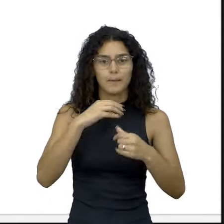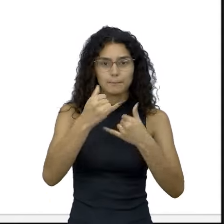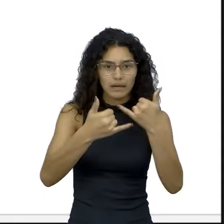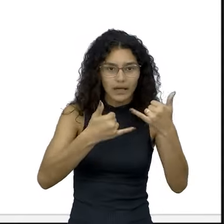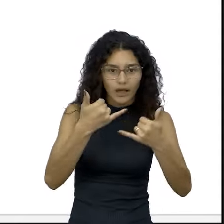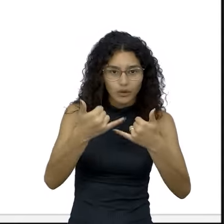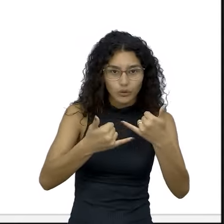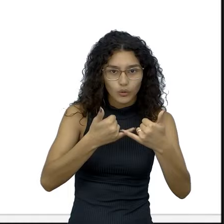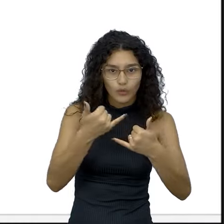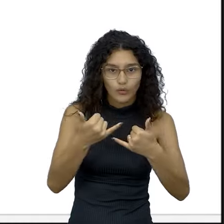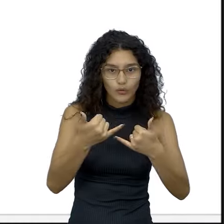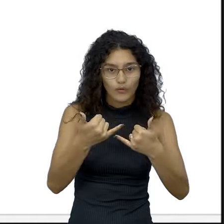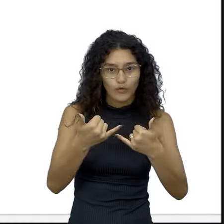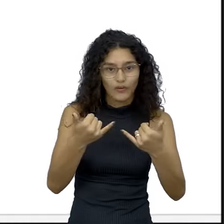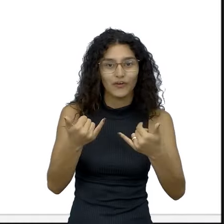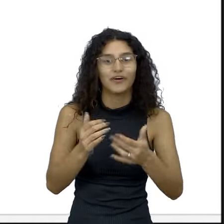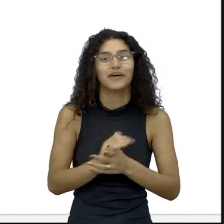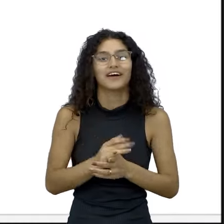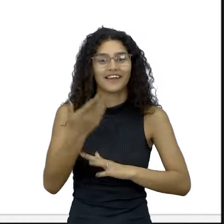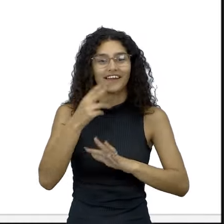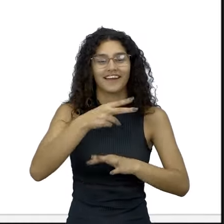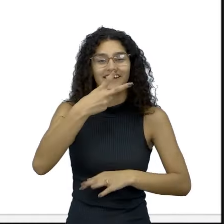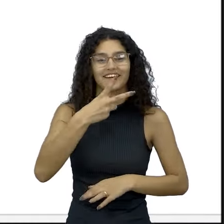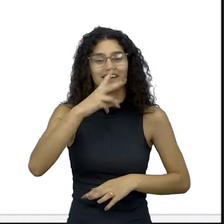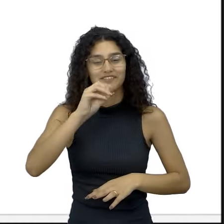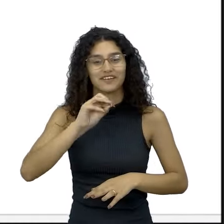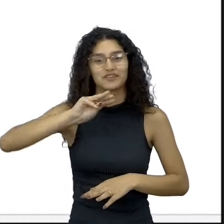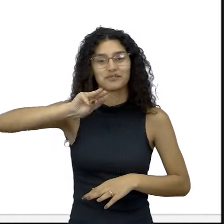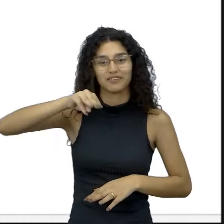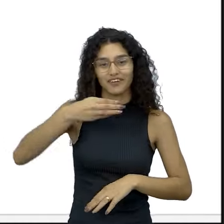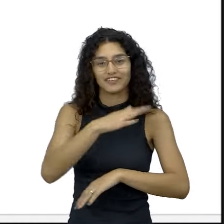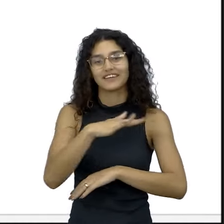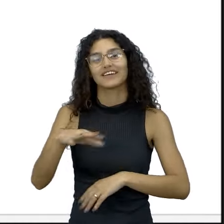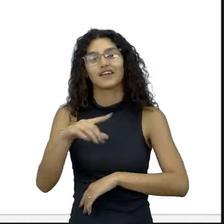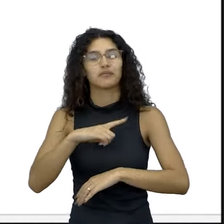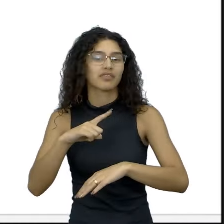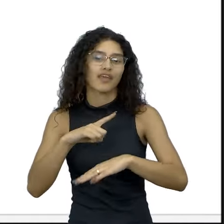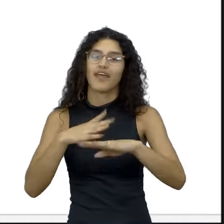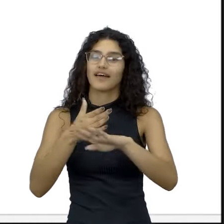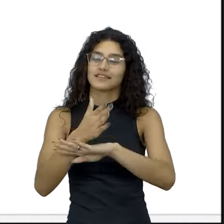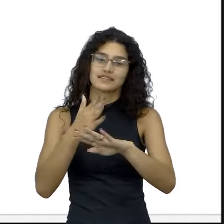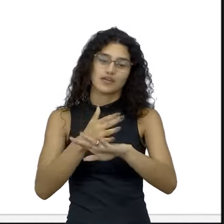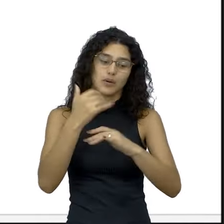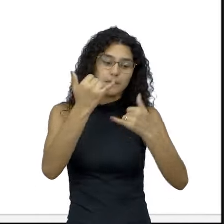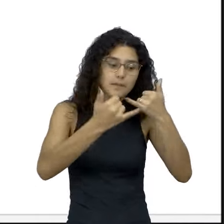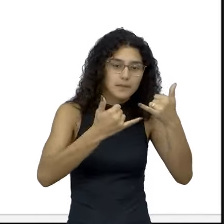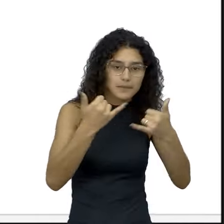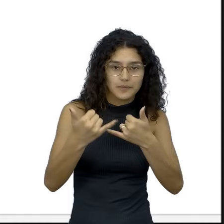brinquedo? Cerca de 20 milhões de crianças brasileiras não têm acesso a brinquedos.